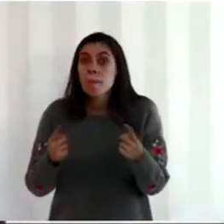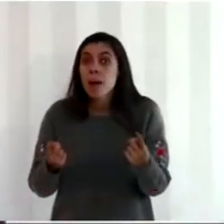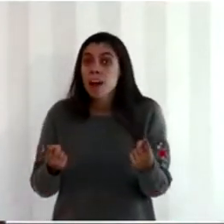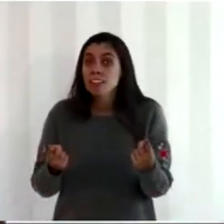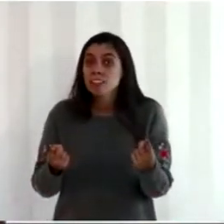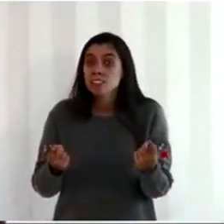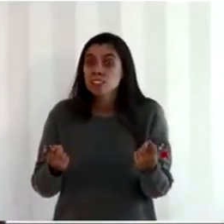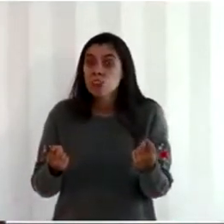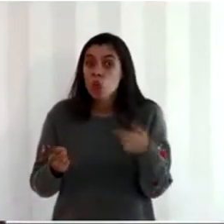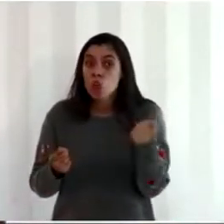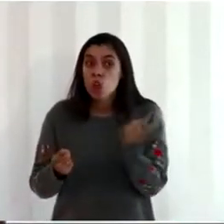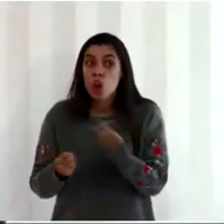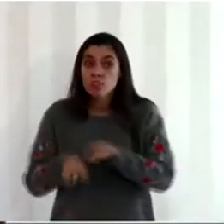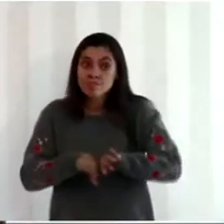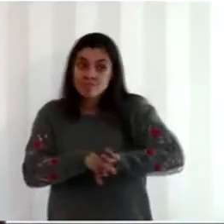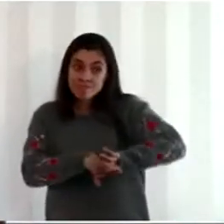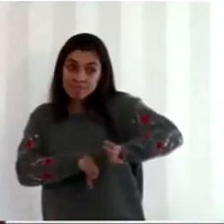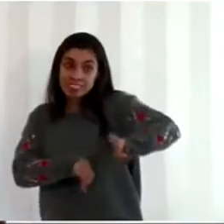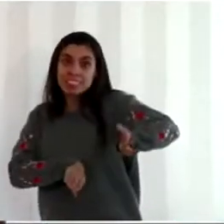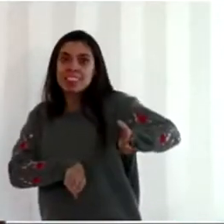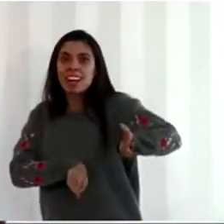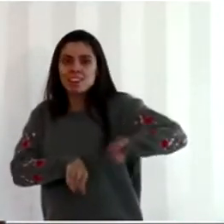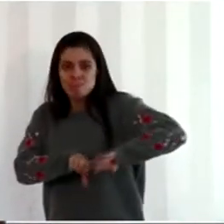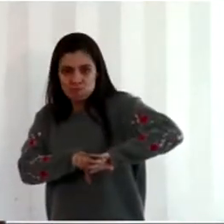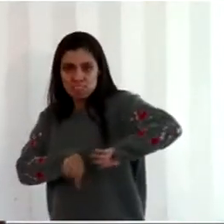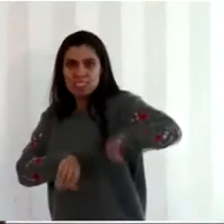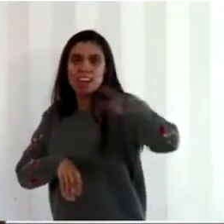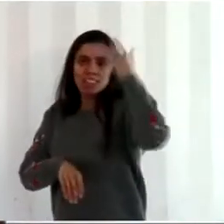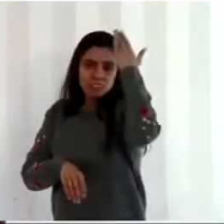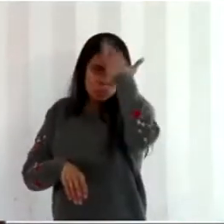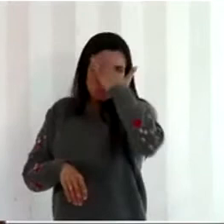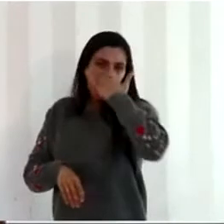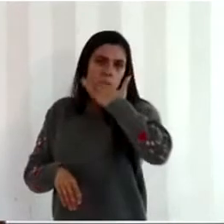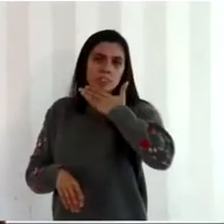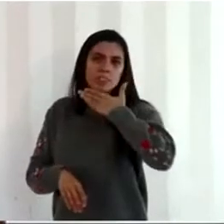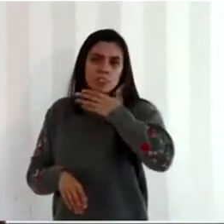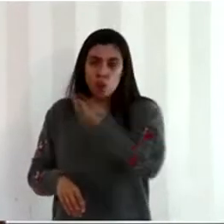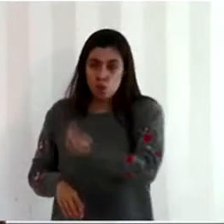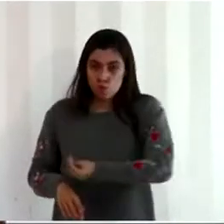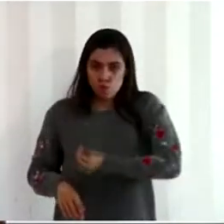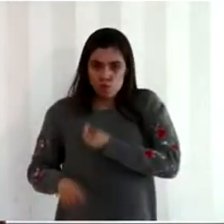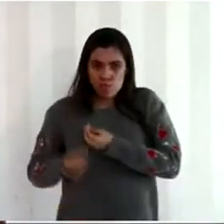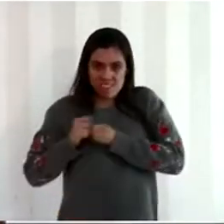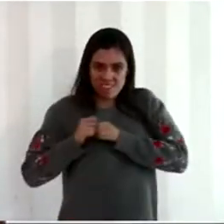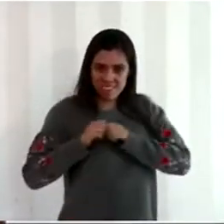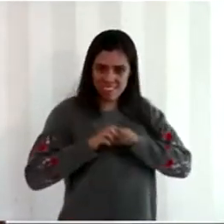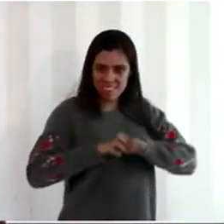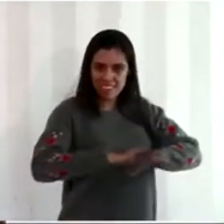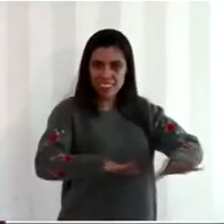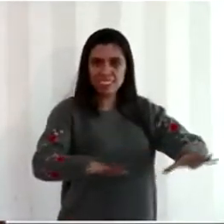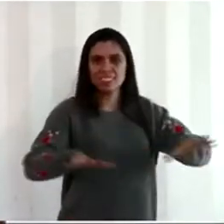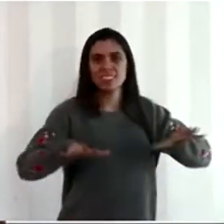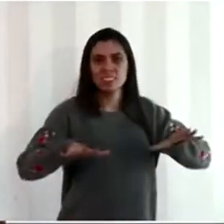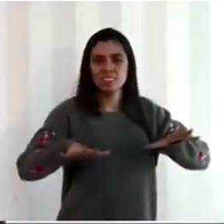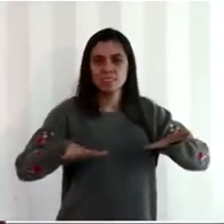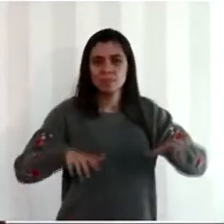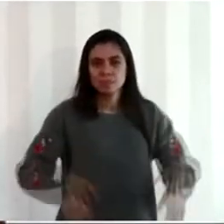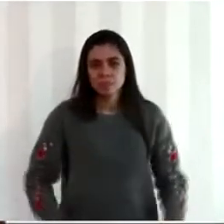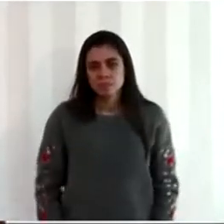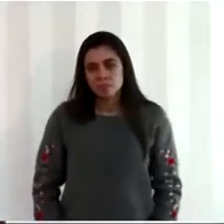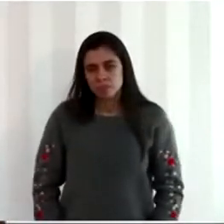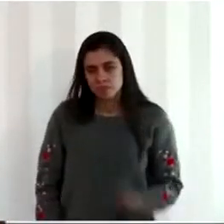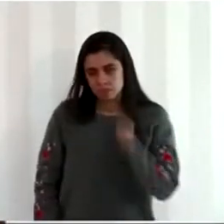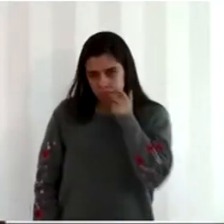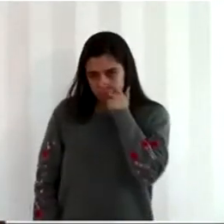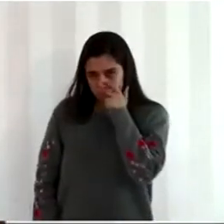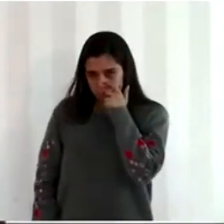santidade? É exatamente isso que Deus estava cobrando daqueles homens, os sacerdotes. Porque nada adiantaria o